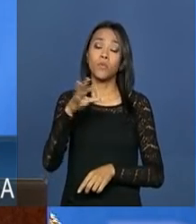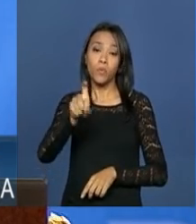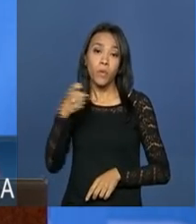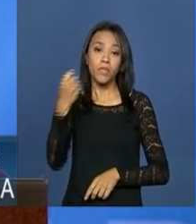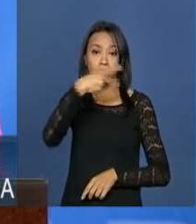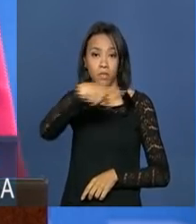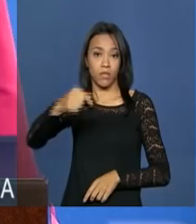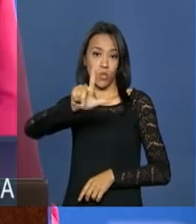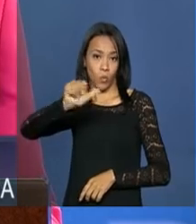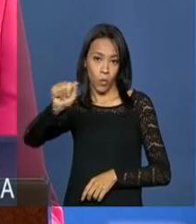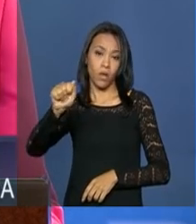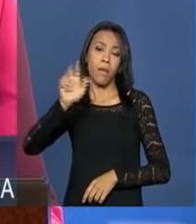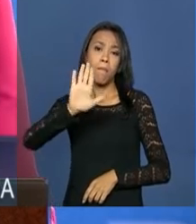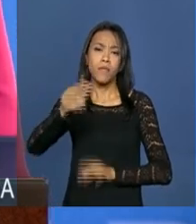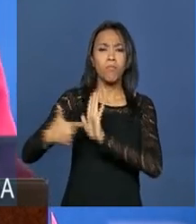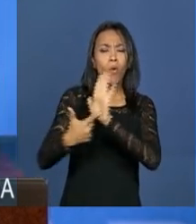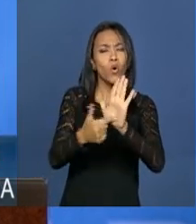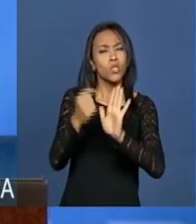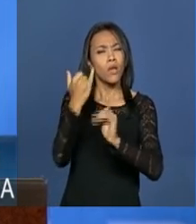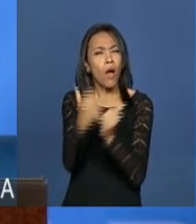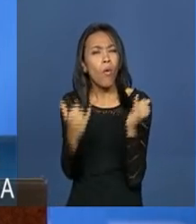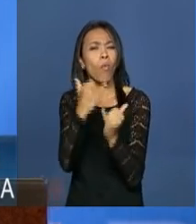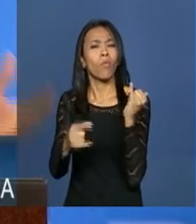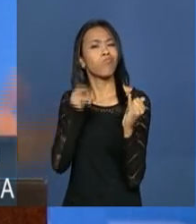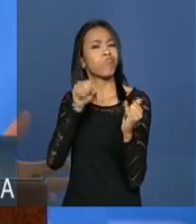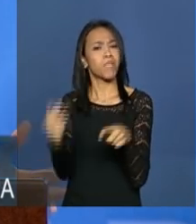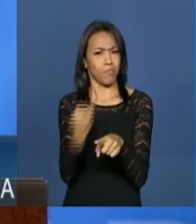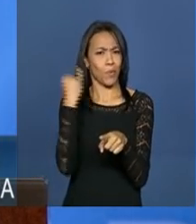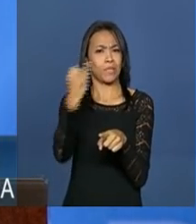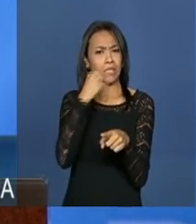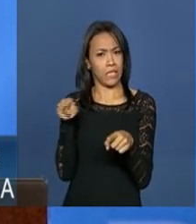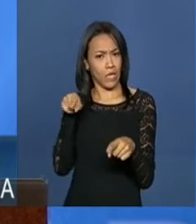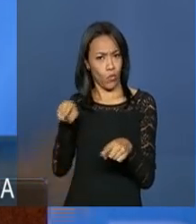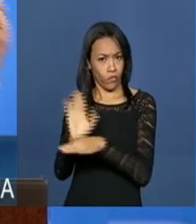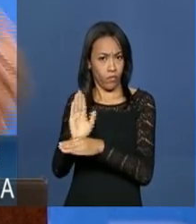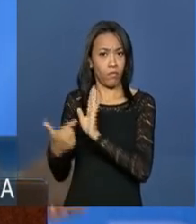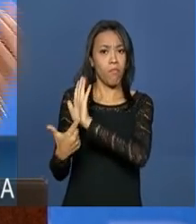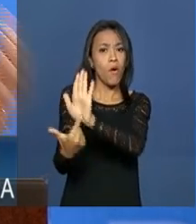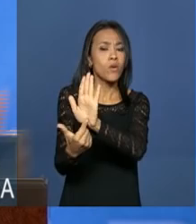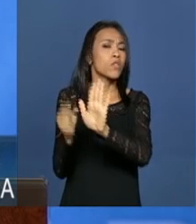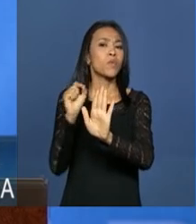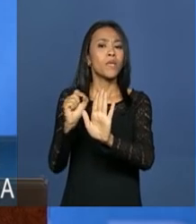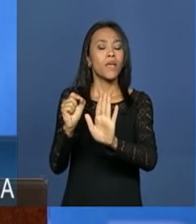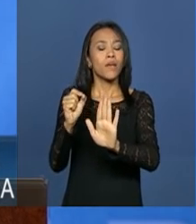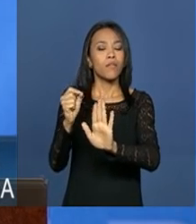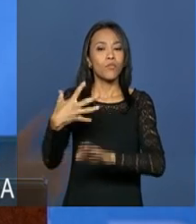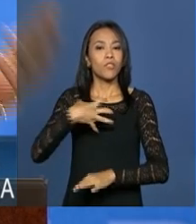também algo que para nós é muito importante. Ela mostra a